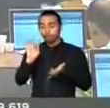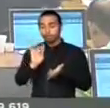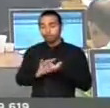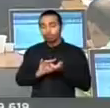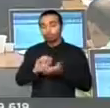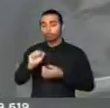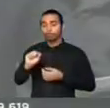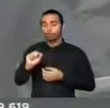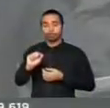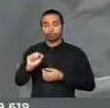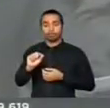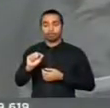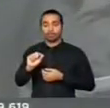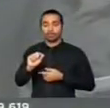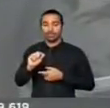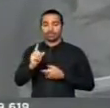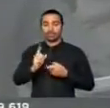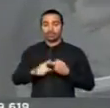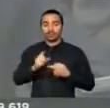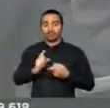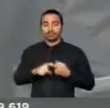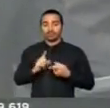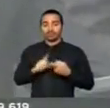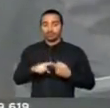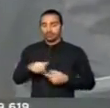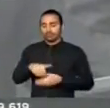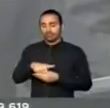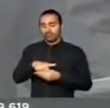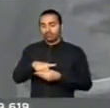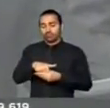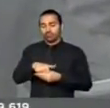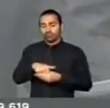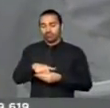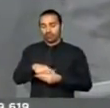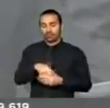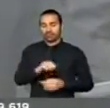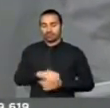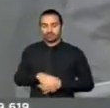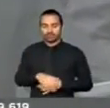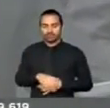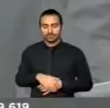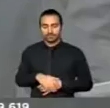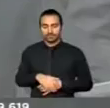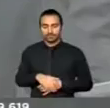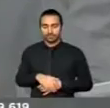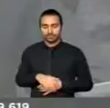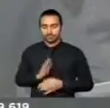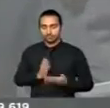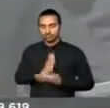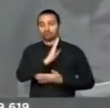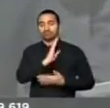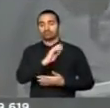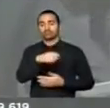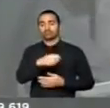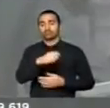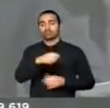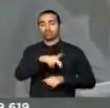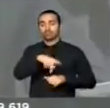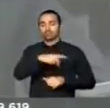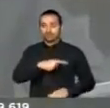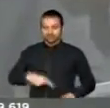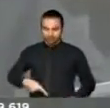sido depositado nas urnas os votos suficientes para ter a chefia do poder maior desta